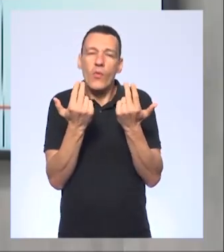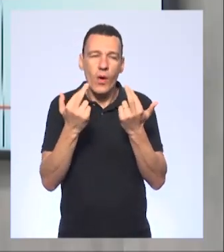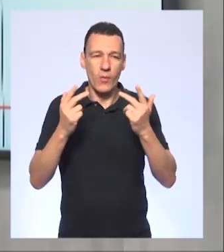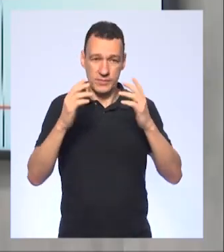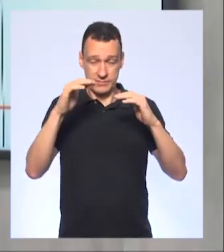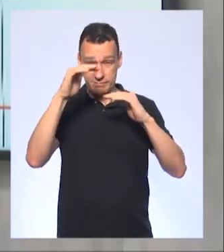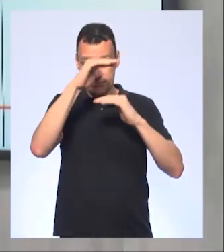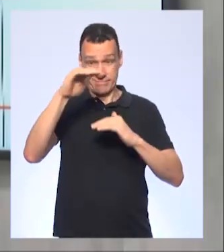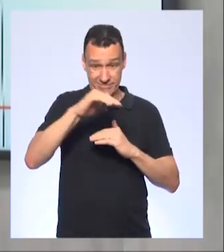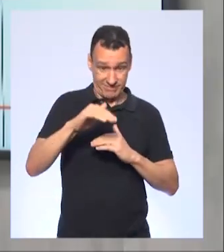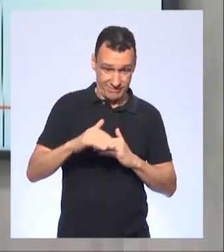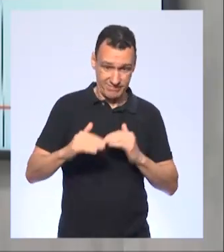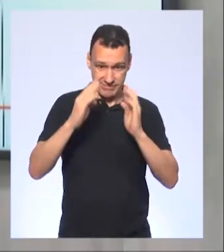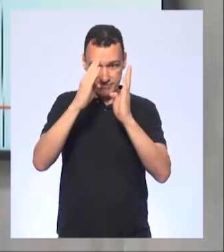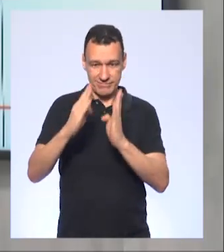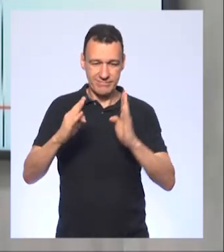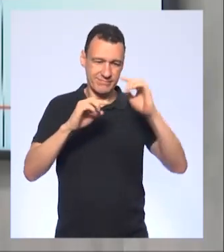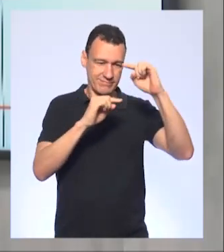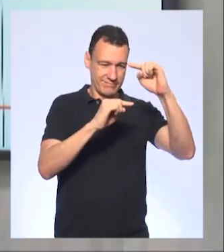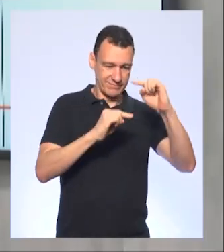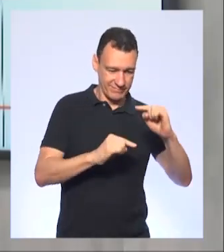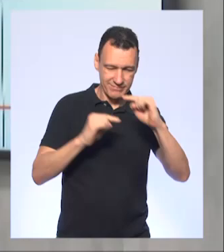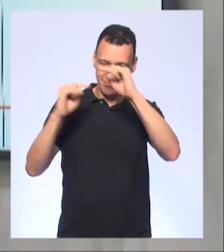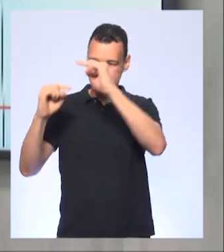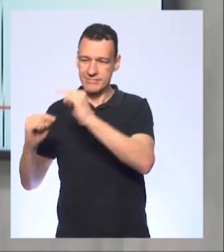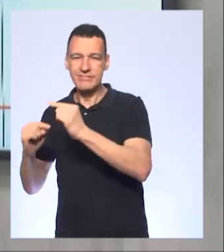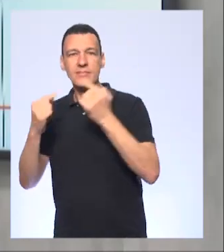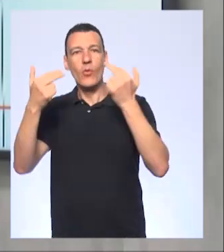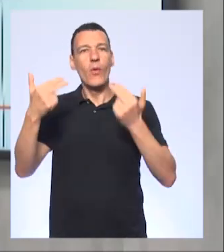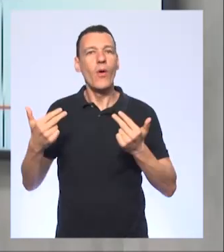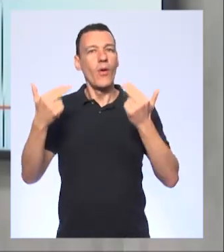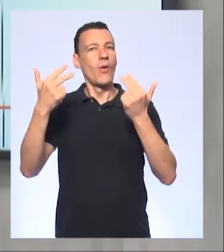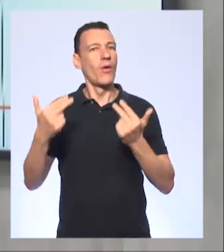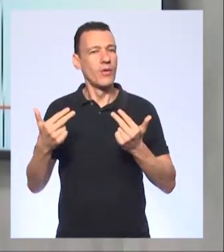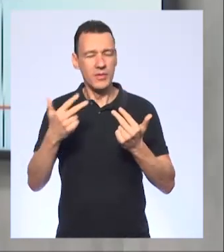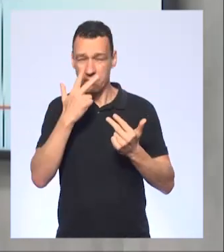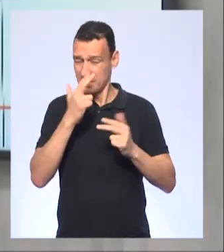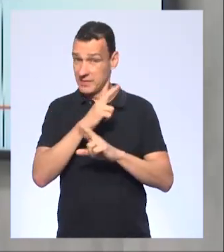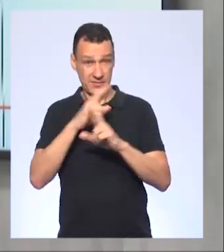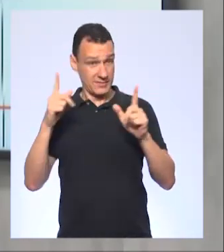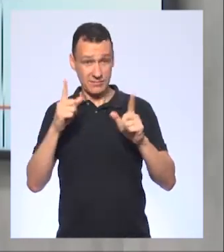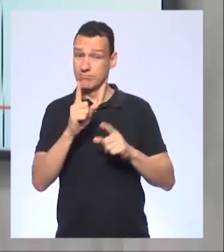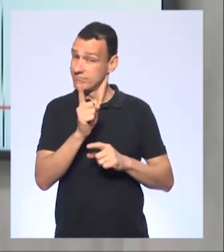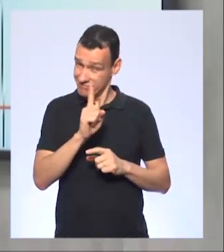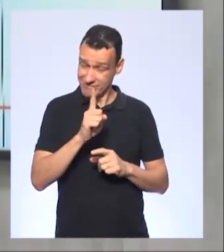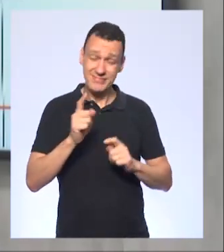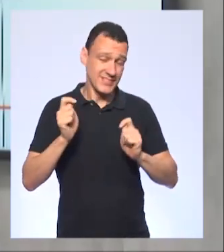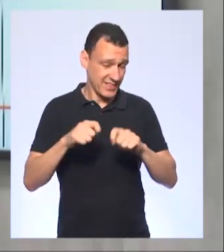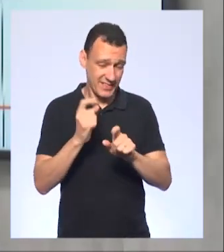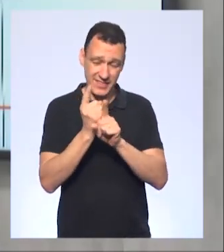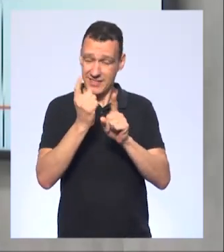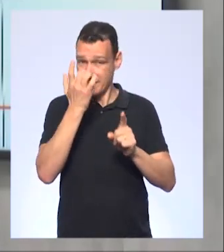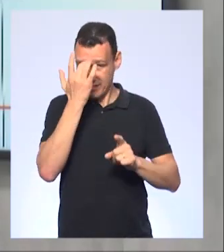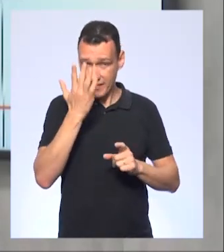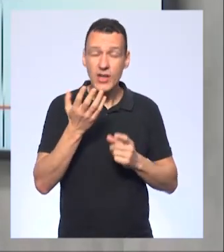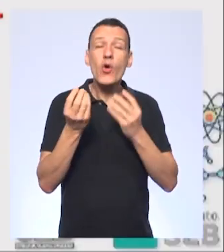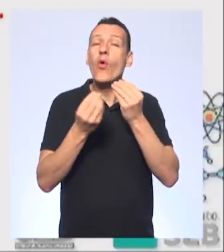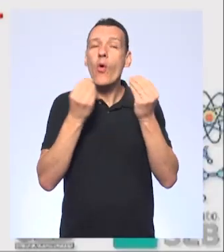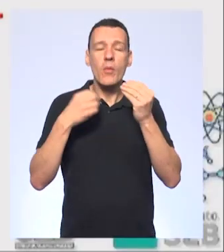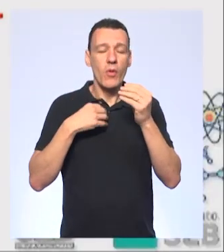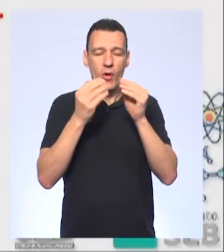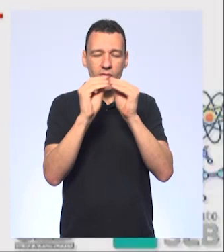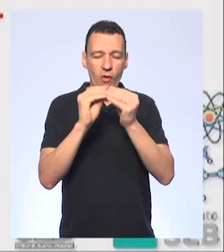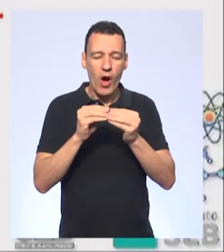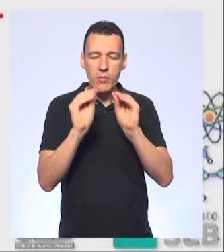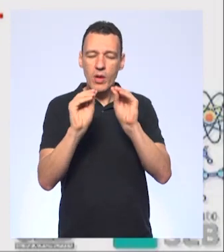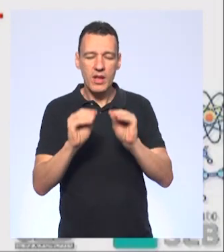segmentos correspondentes. Oh, parece coisa do outro mundo. Chega aí, vem para a tela comigo. Vai. Como é que eu montaria esse Tales, Fredão?